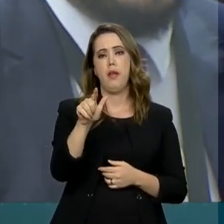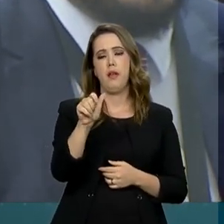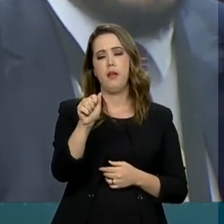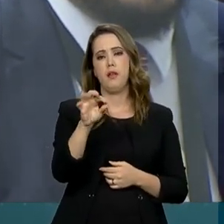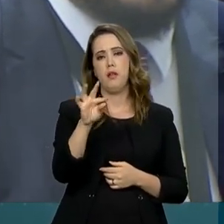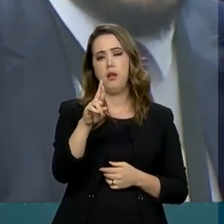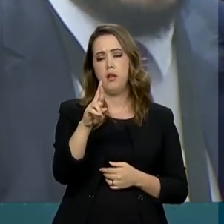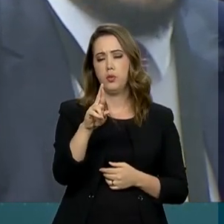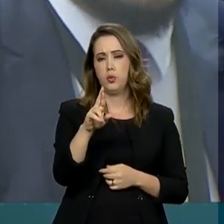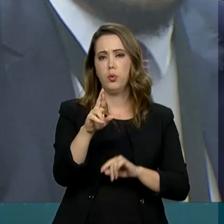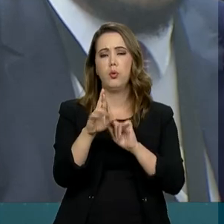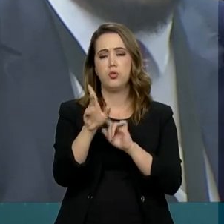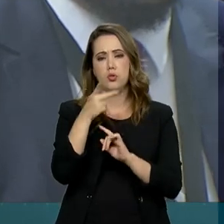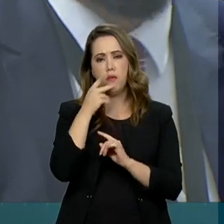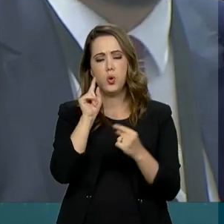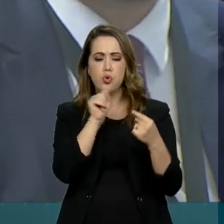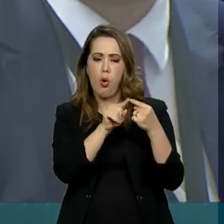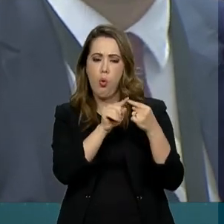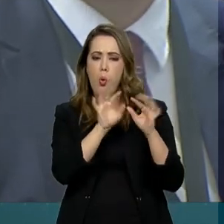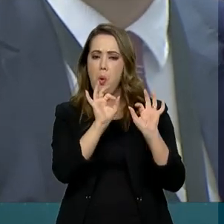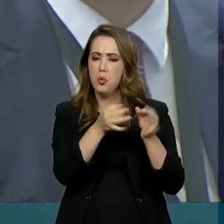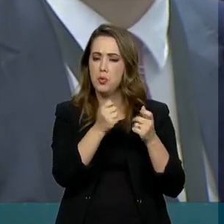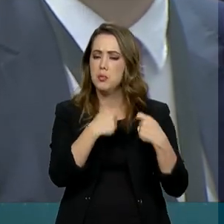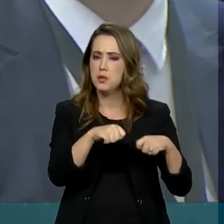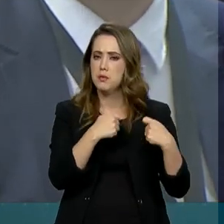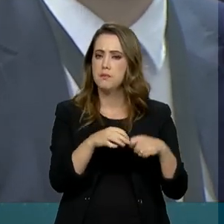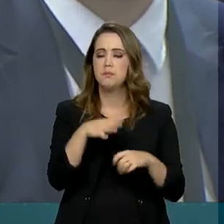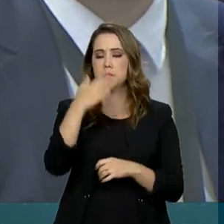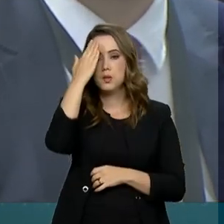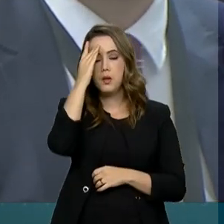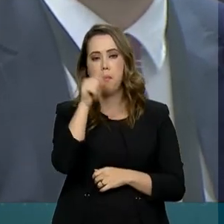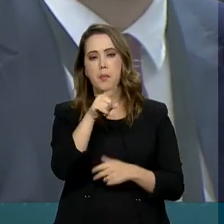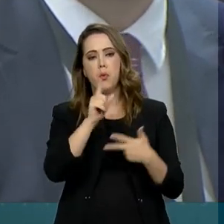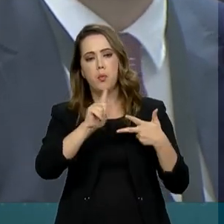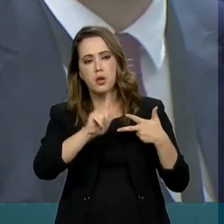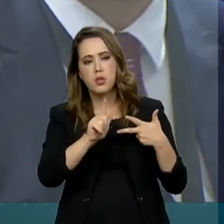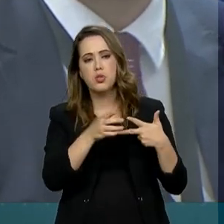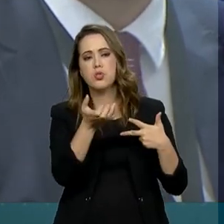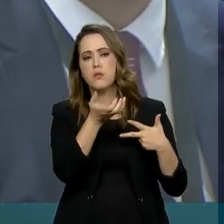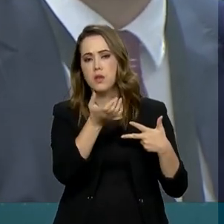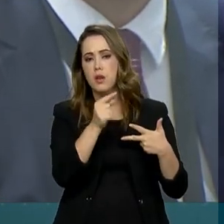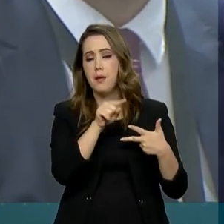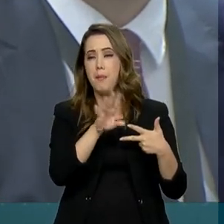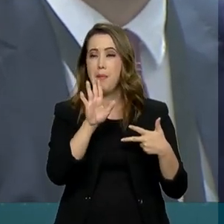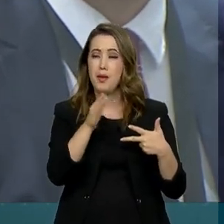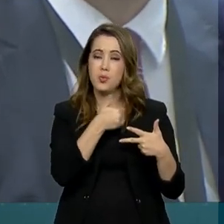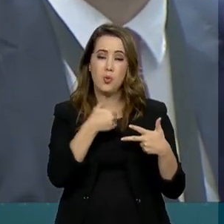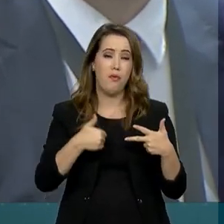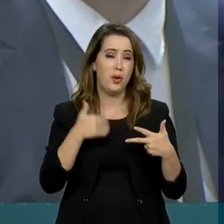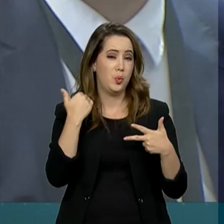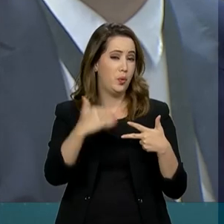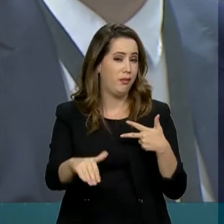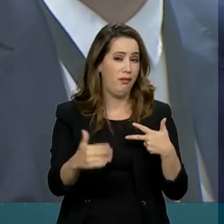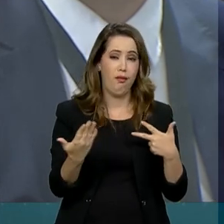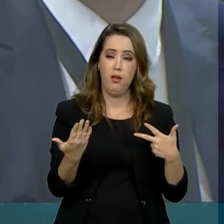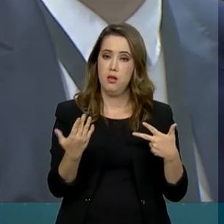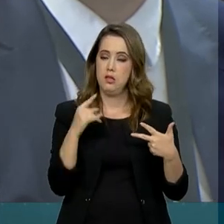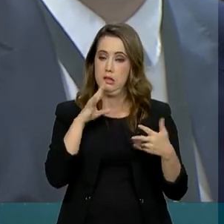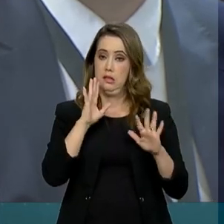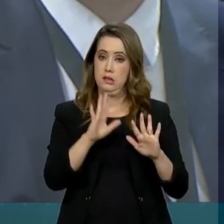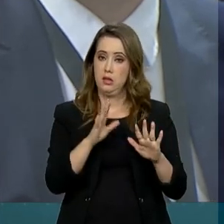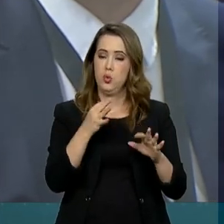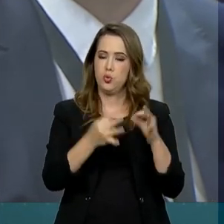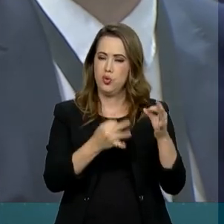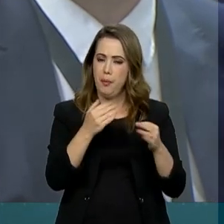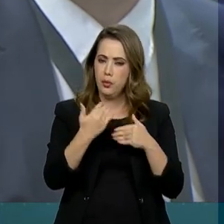o legislativo em qualquer ocasião em relação a isso que é o quê com qual o governo lutava conta é o julgamento ainda segue em andamento